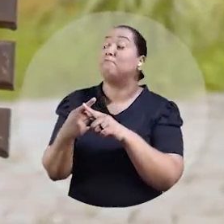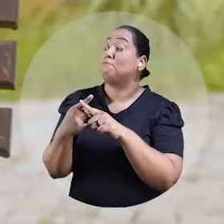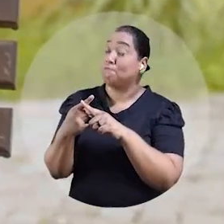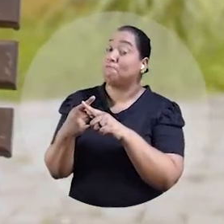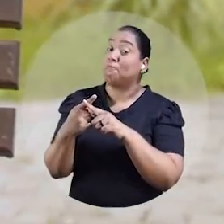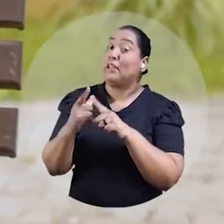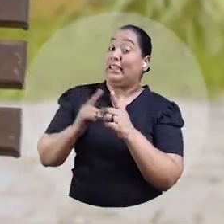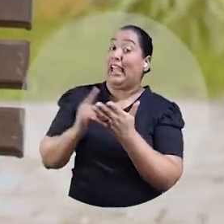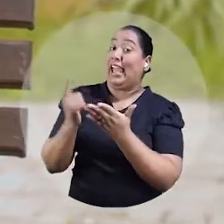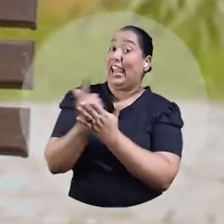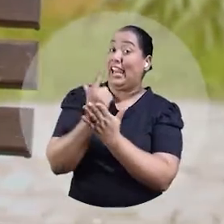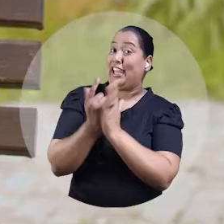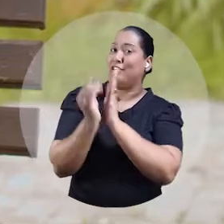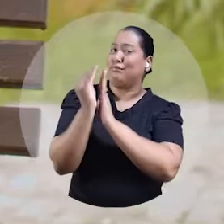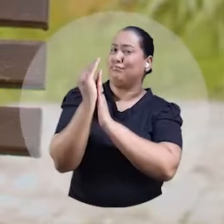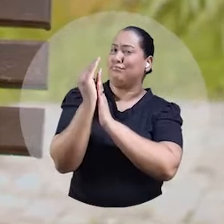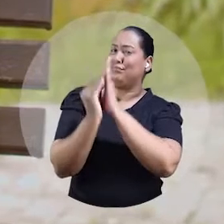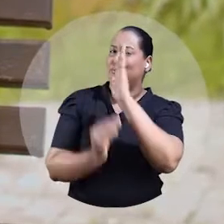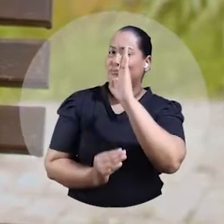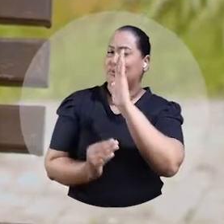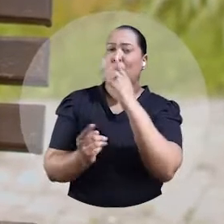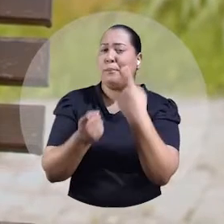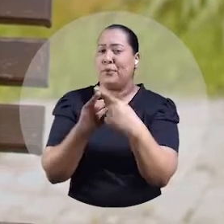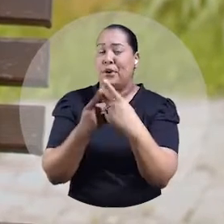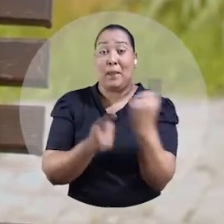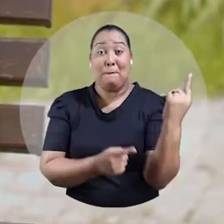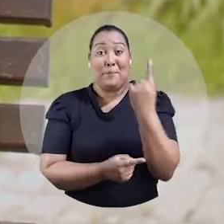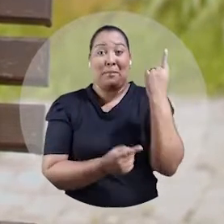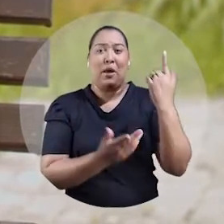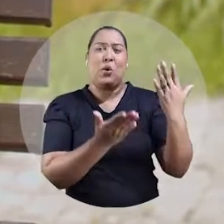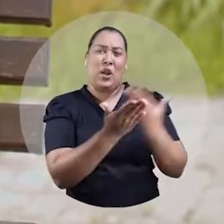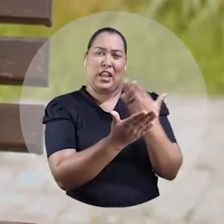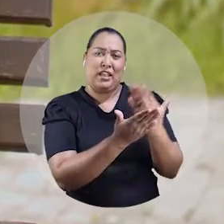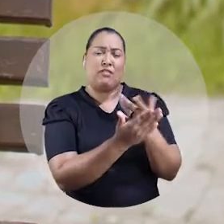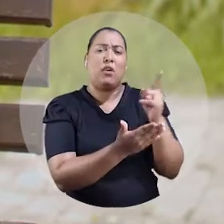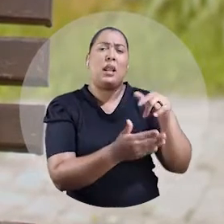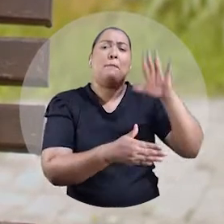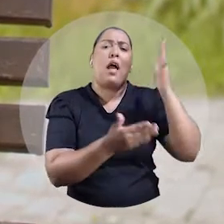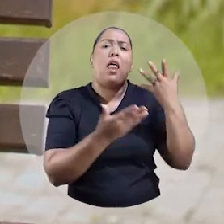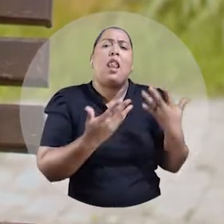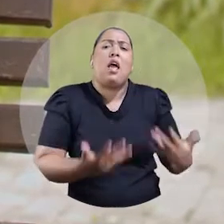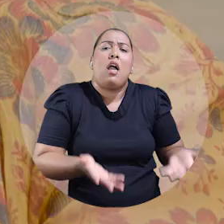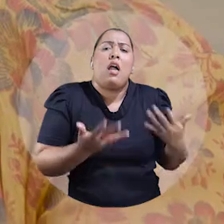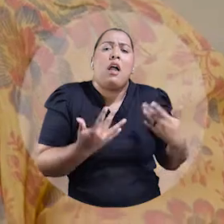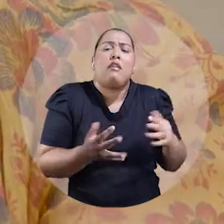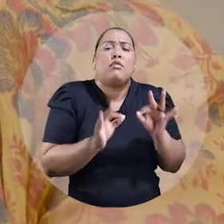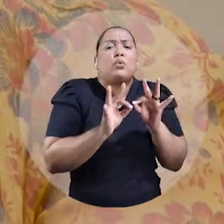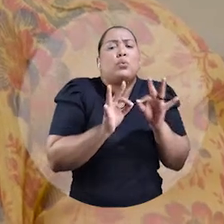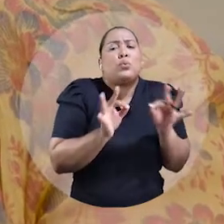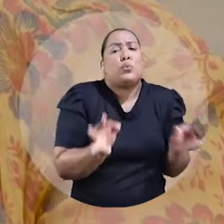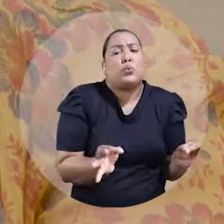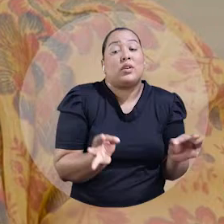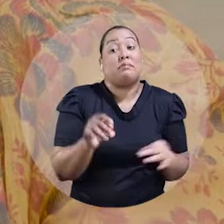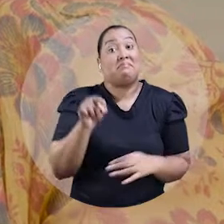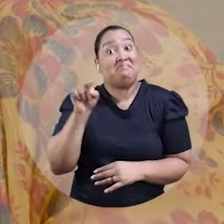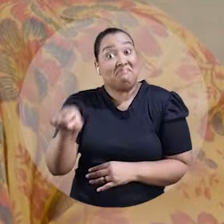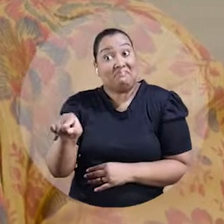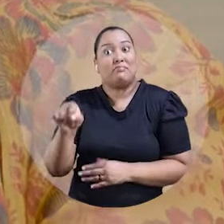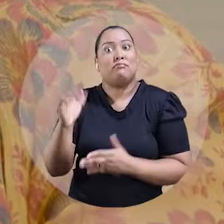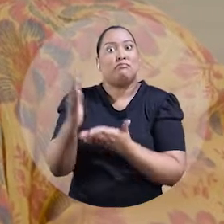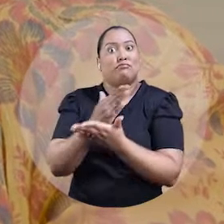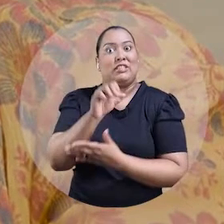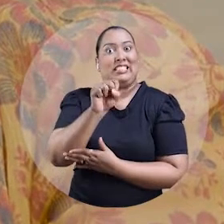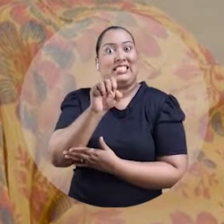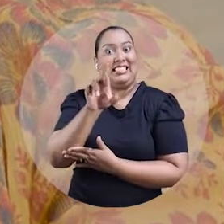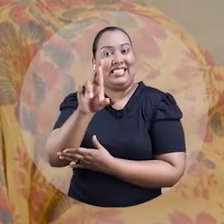O primeiro livro, meu Por Imenso Gosto, ele teve assim, uma certa leveza. Né? Já O Ser